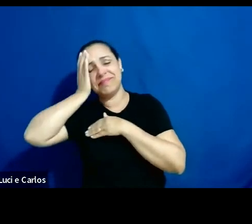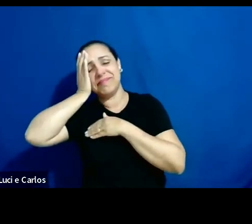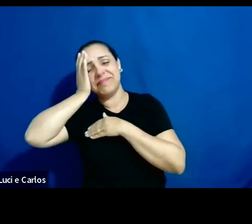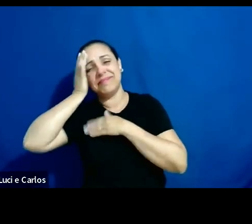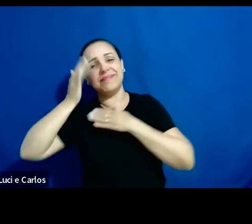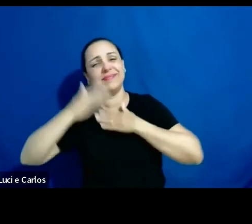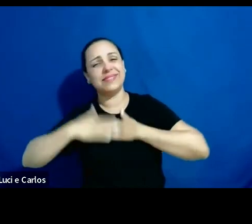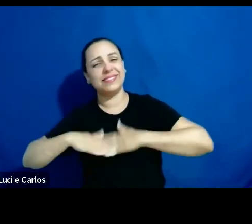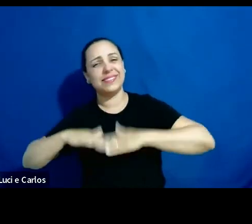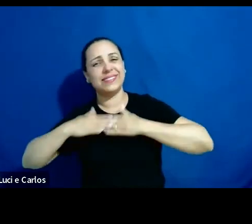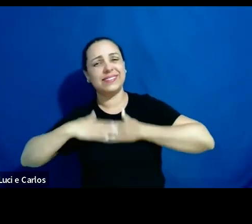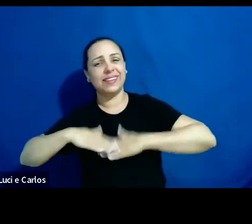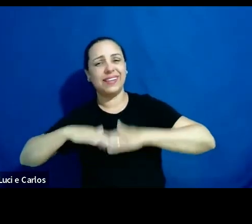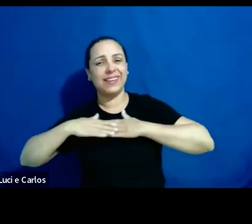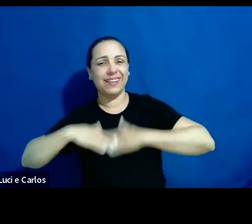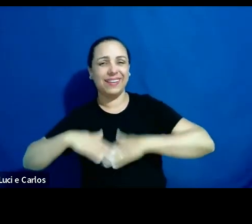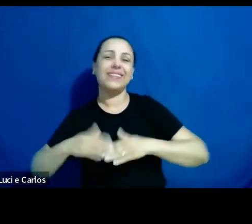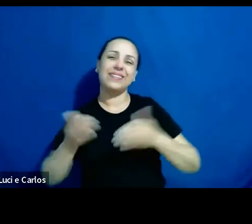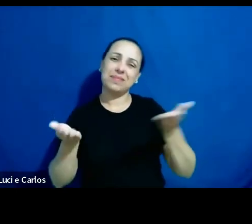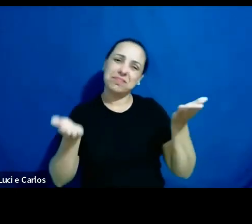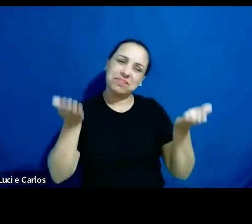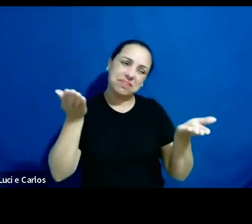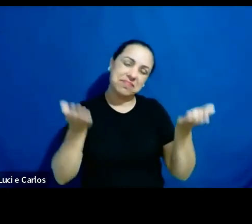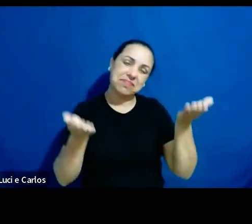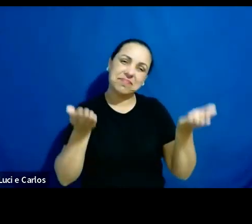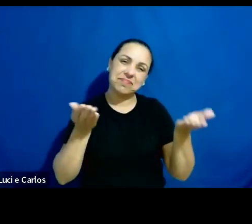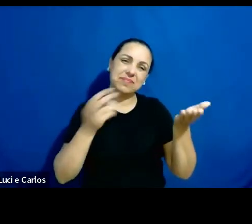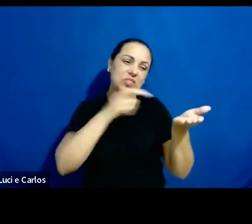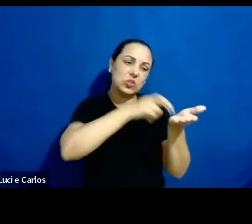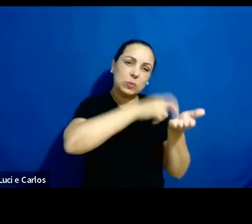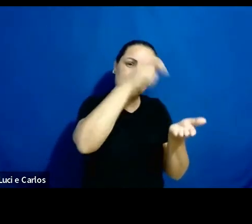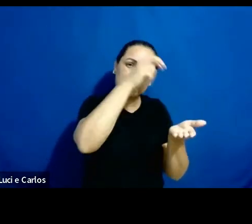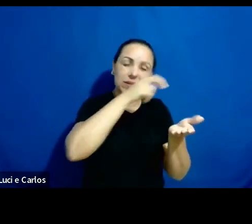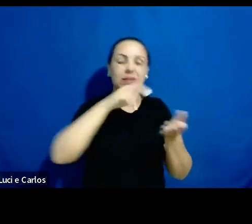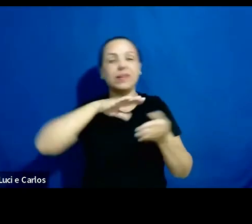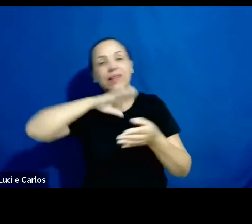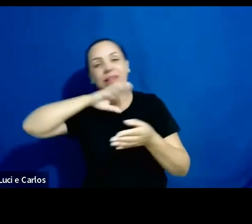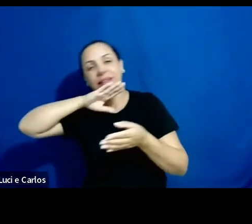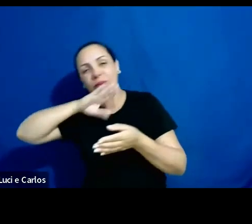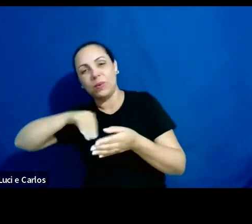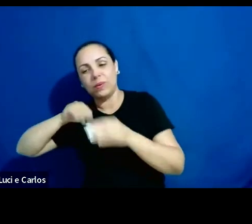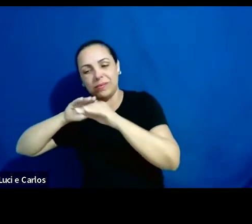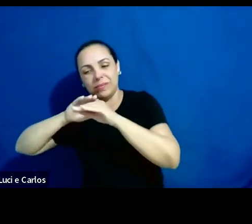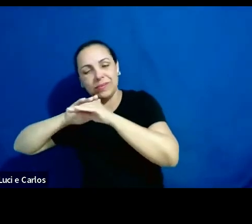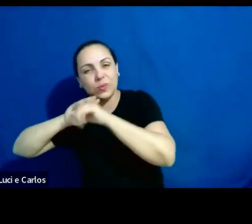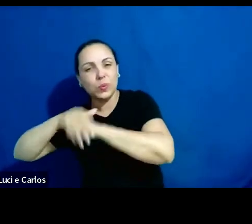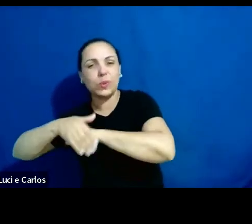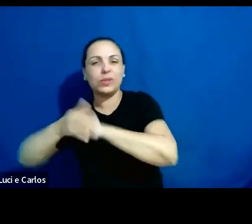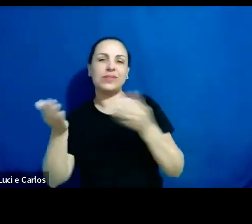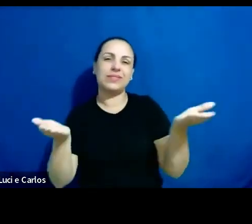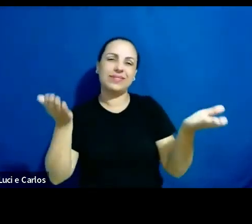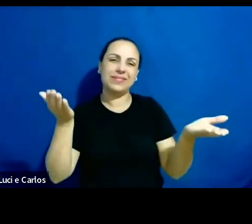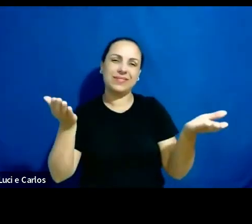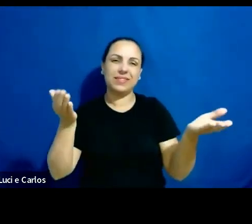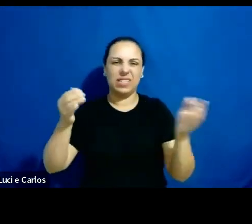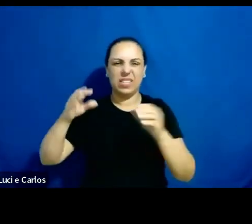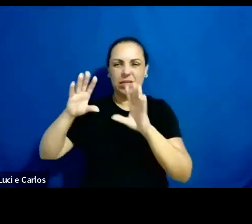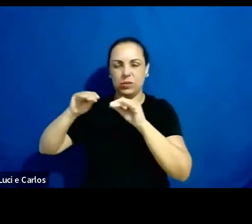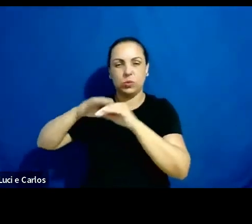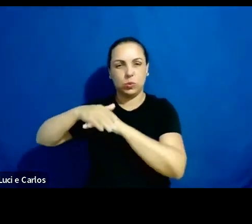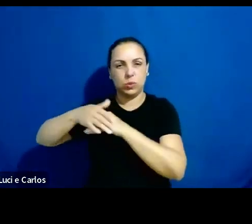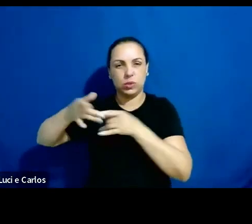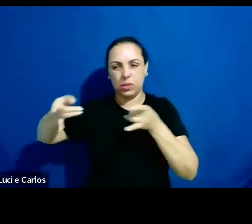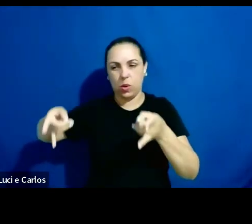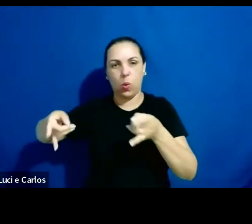dormir cedo. Procure dormir no escuro. Tira a televisão do quarto,